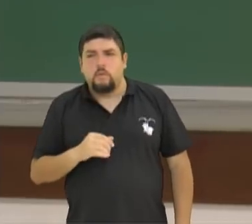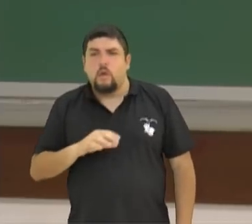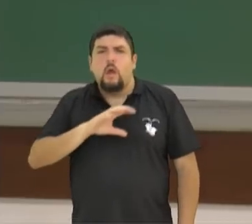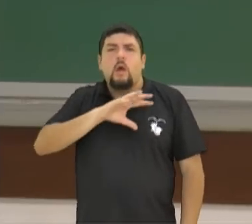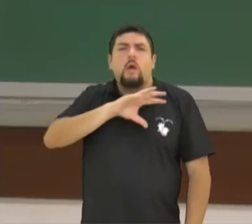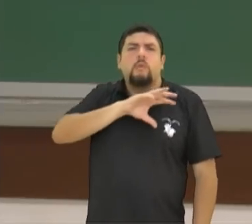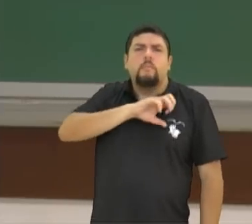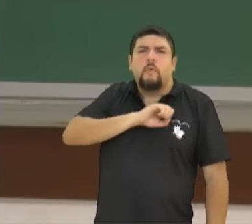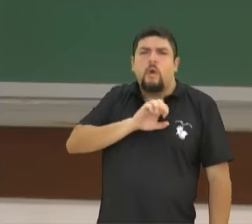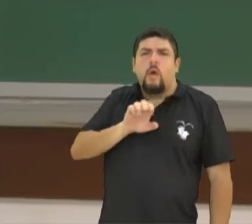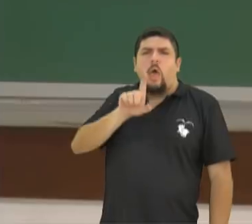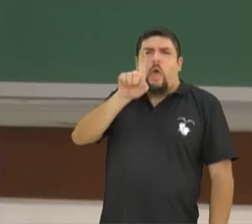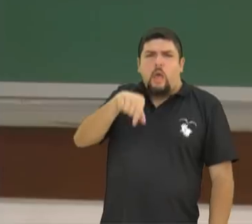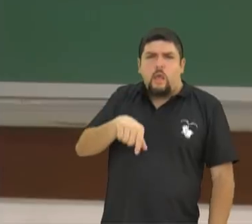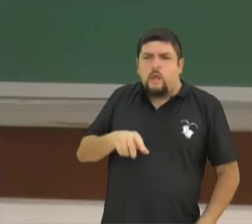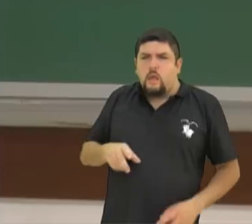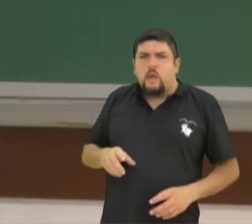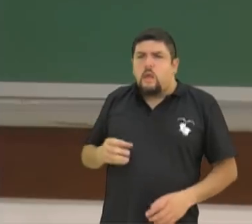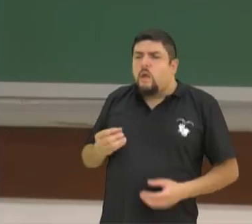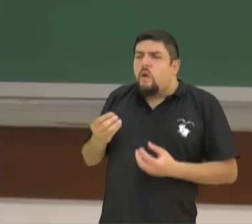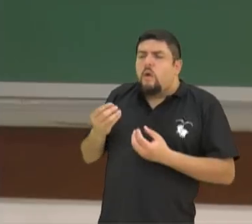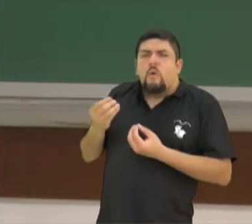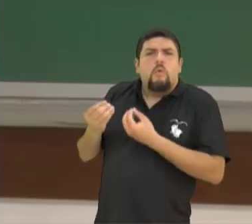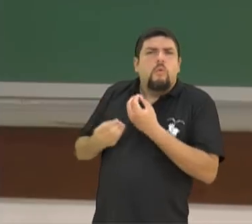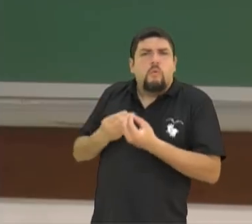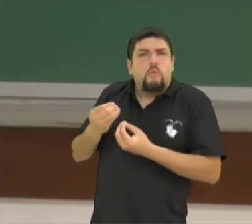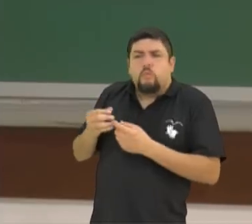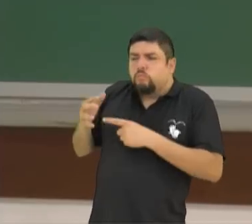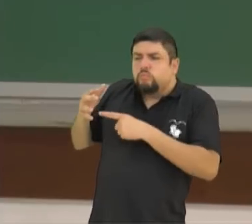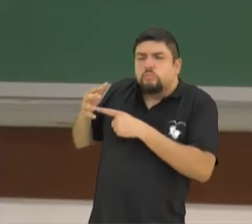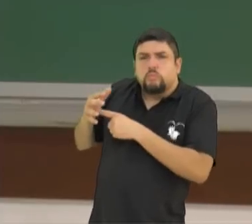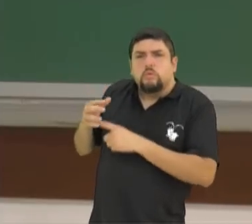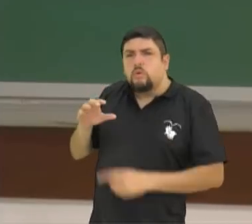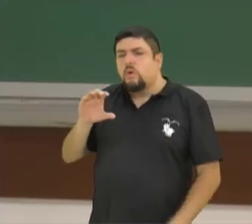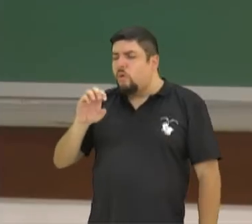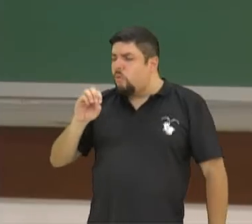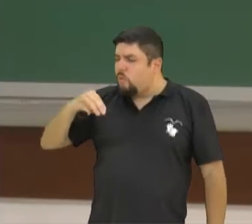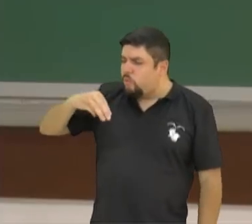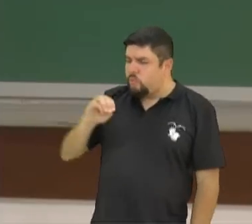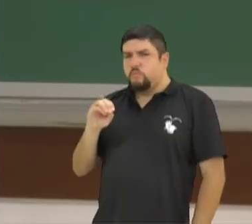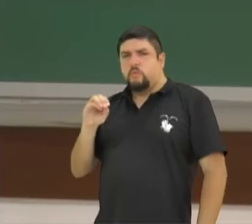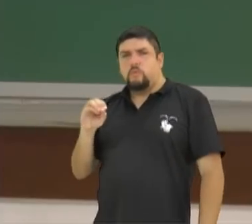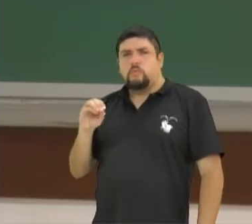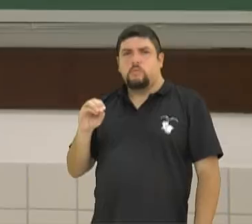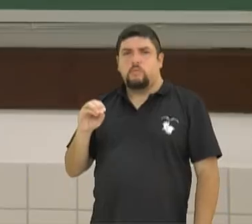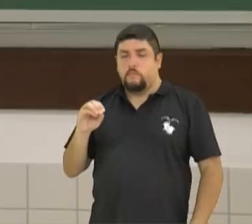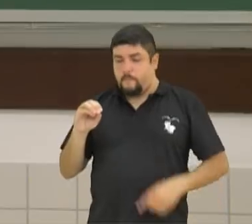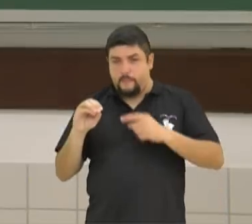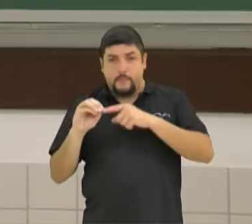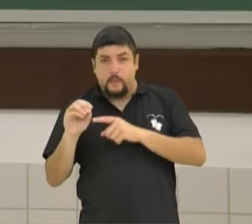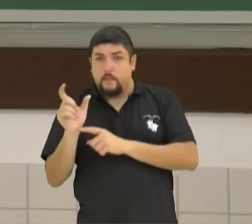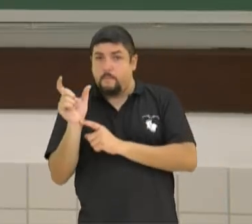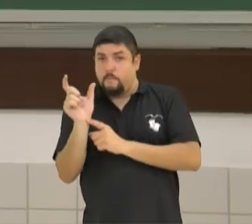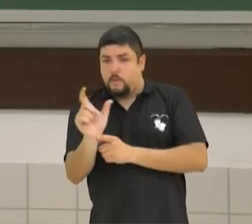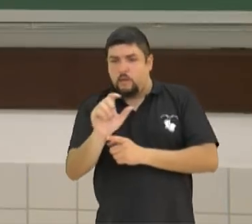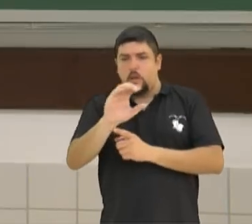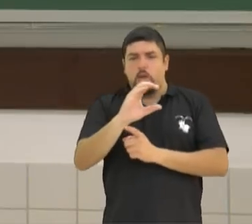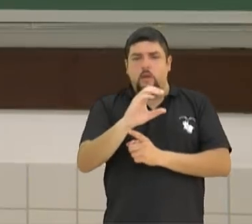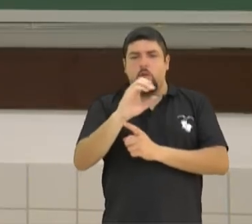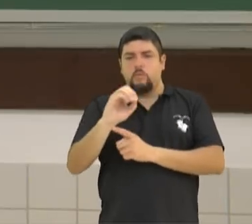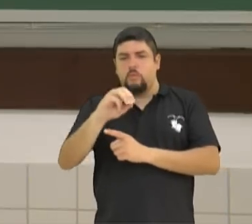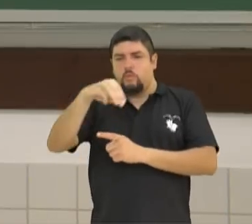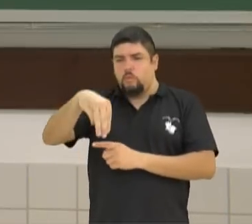como o motor de um carro, né? Utilizando a expressão ali que identifica a comparação, né?